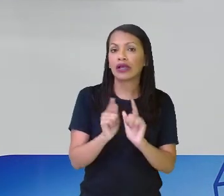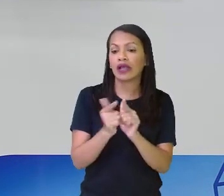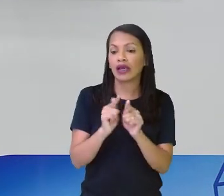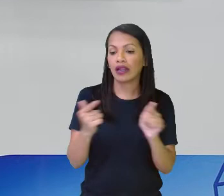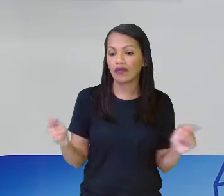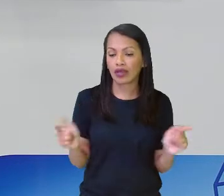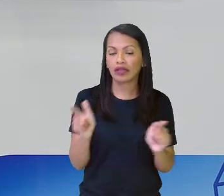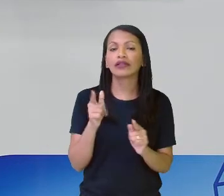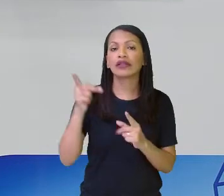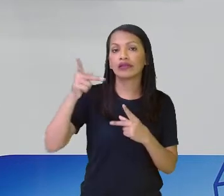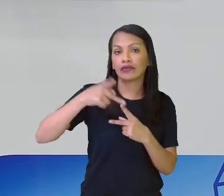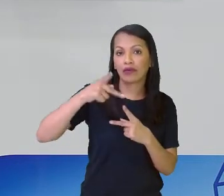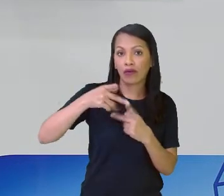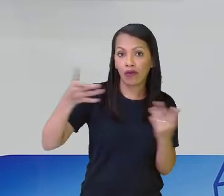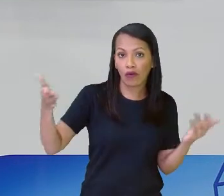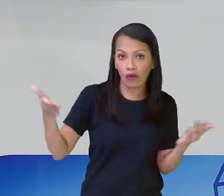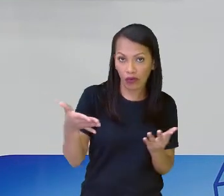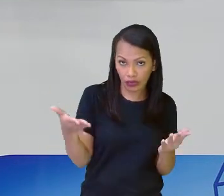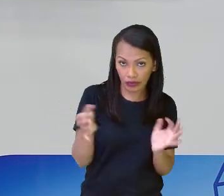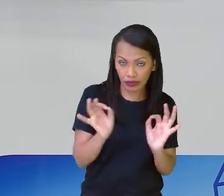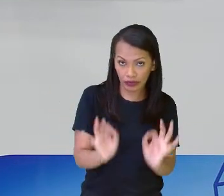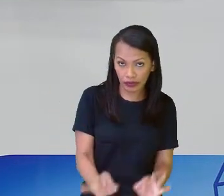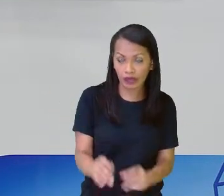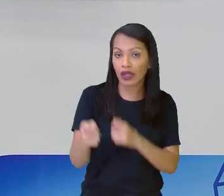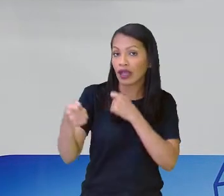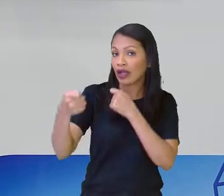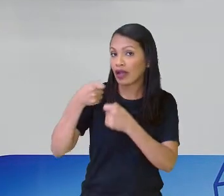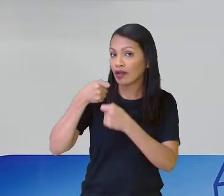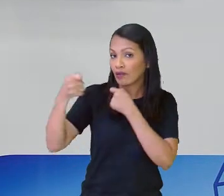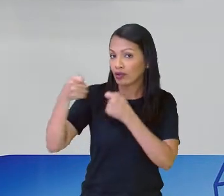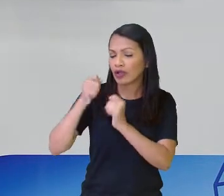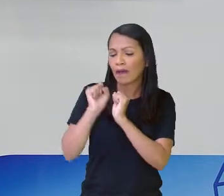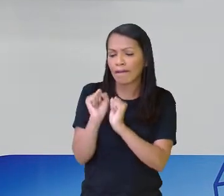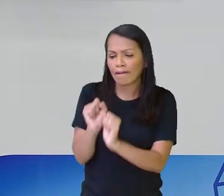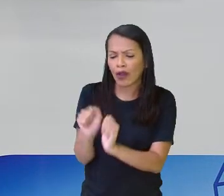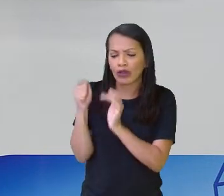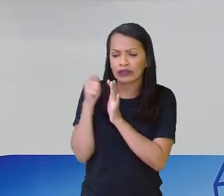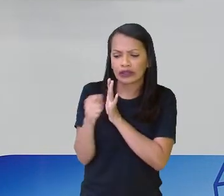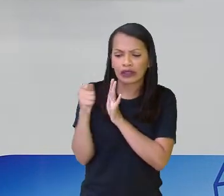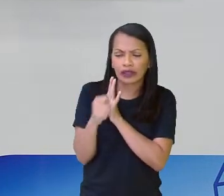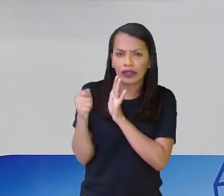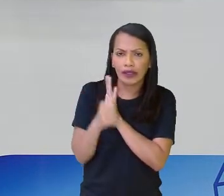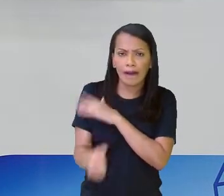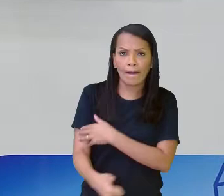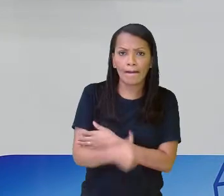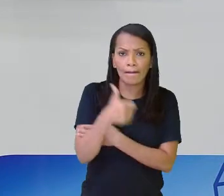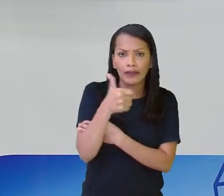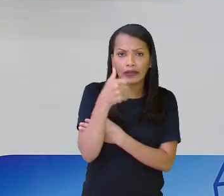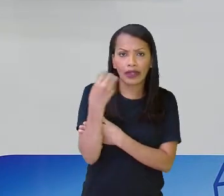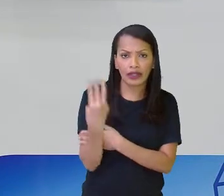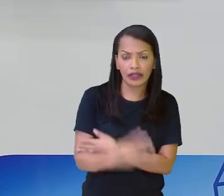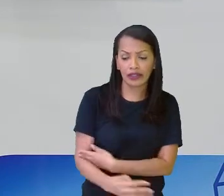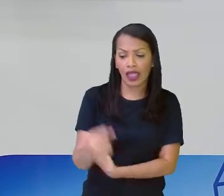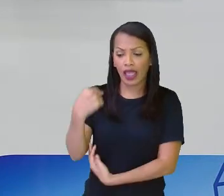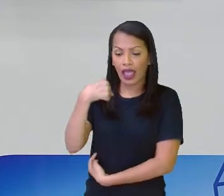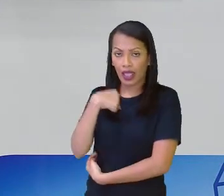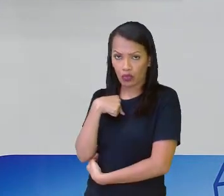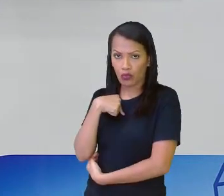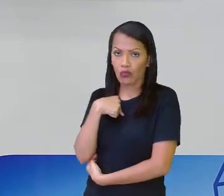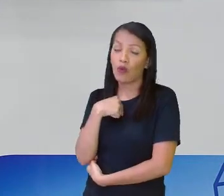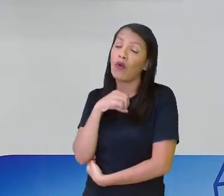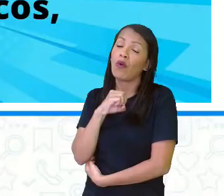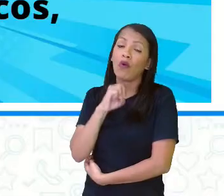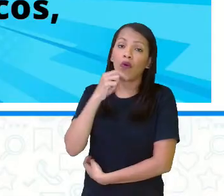pronomes. Mas por hoje é isso aqui. A reportagem, ela pode ser escrita em primeira e terceira pessoa, o que é diferente